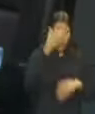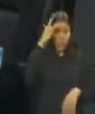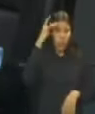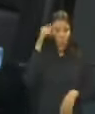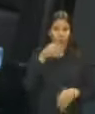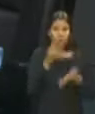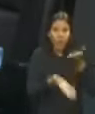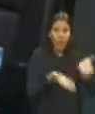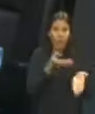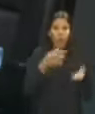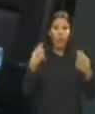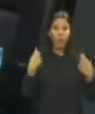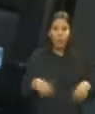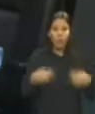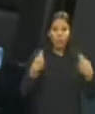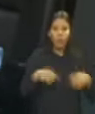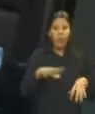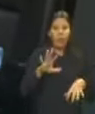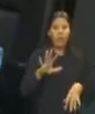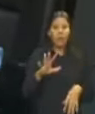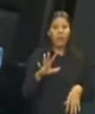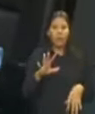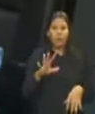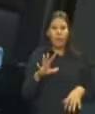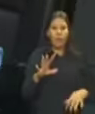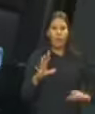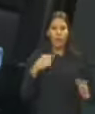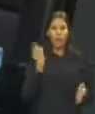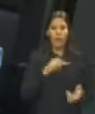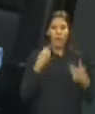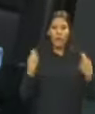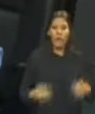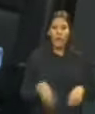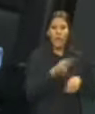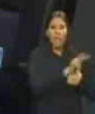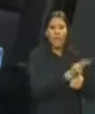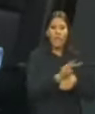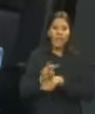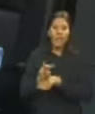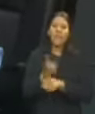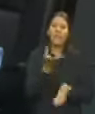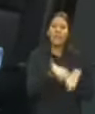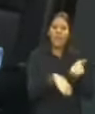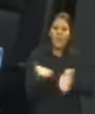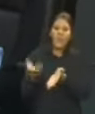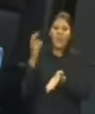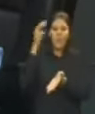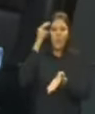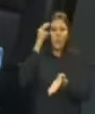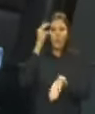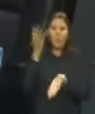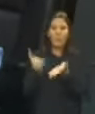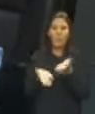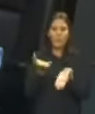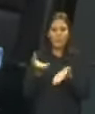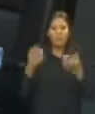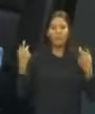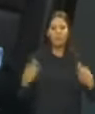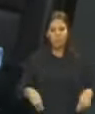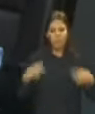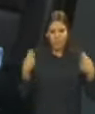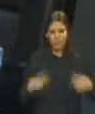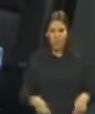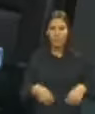para ficar mais simples para a população entender, a gente precisa fiscalizar esses serviços de uma forma efetiva e